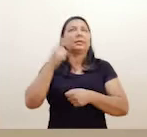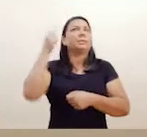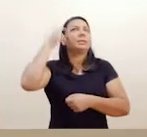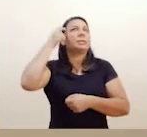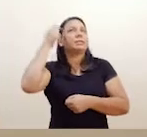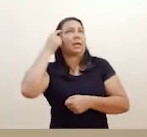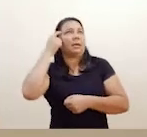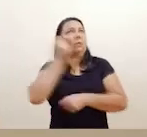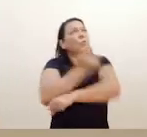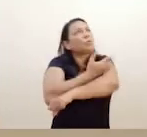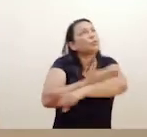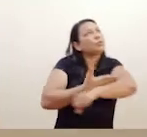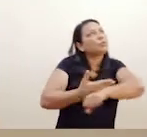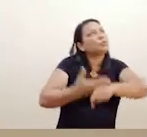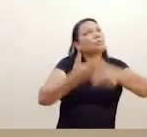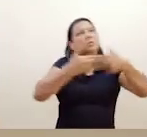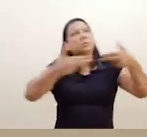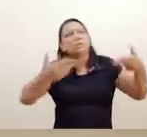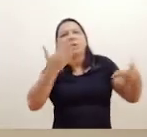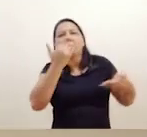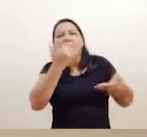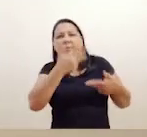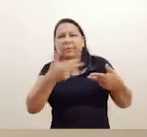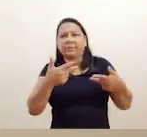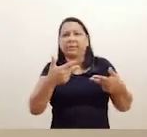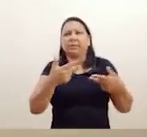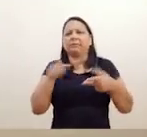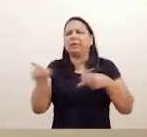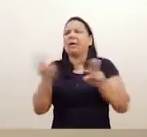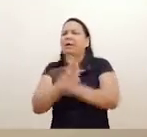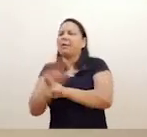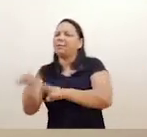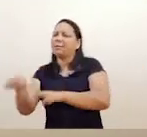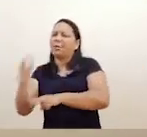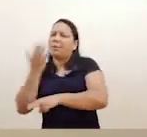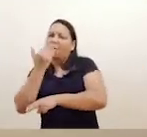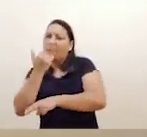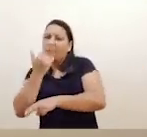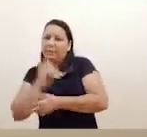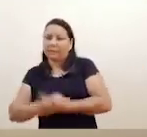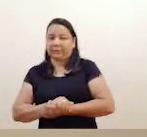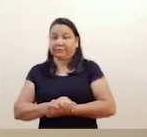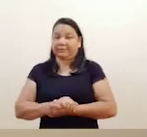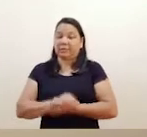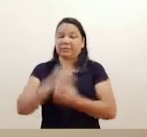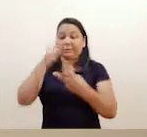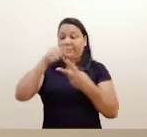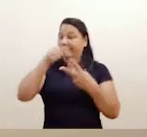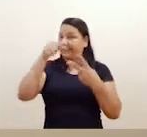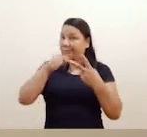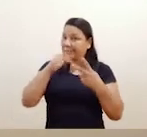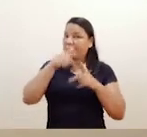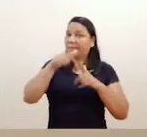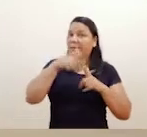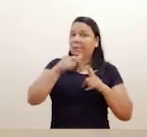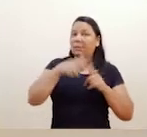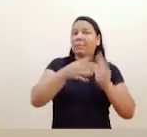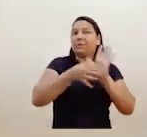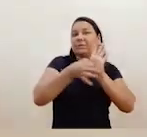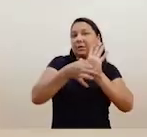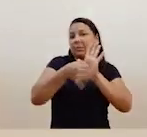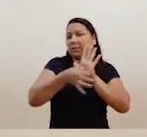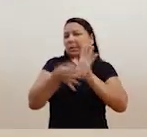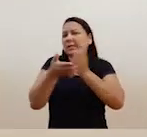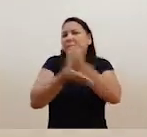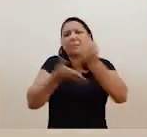você parar e analisar os hábitos alimentares que você tem tido e qual é a sua relação com a comida. Bem,